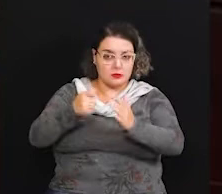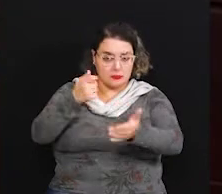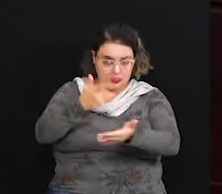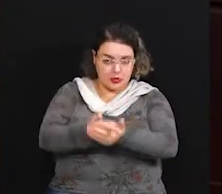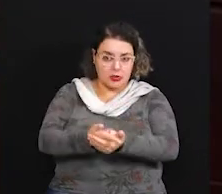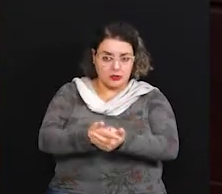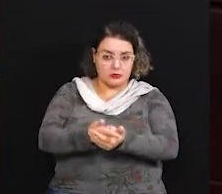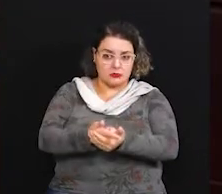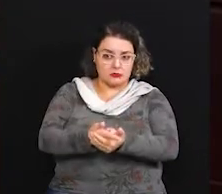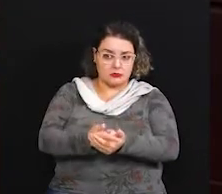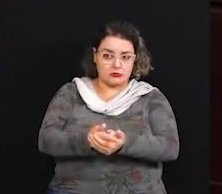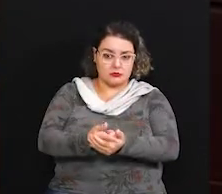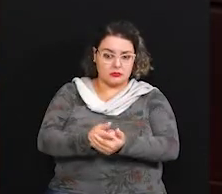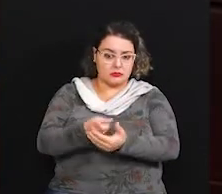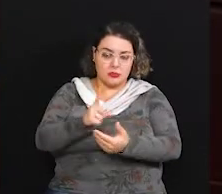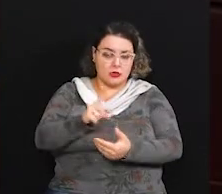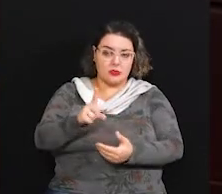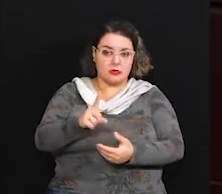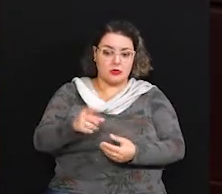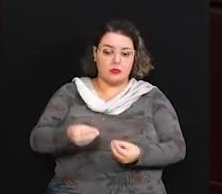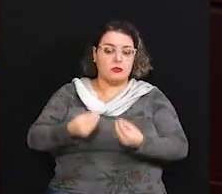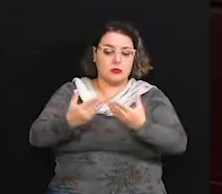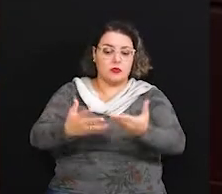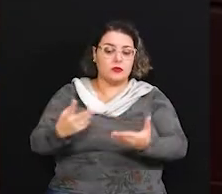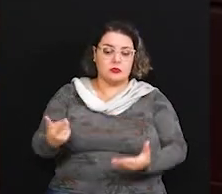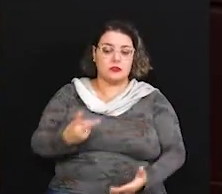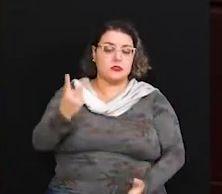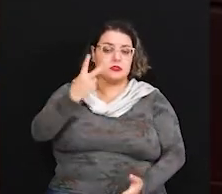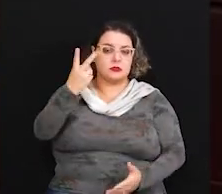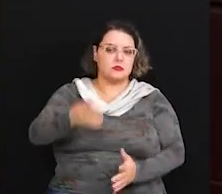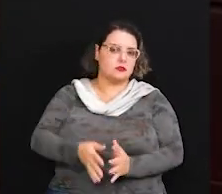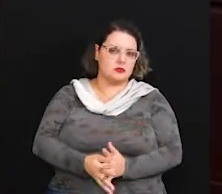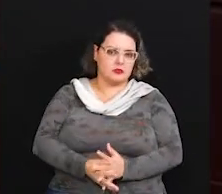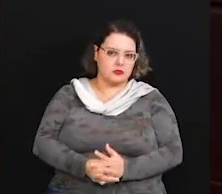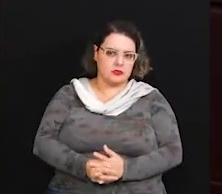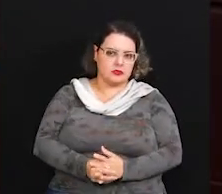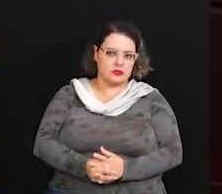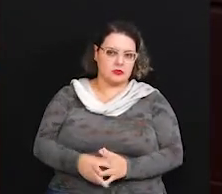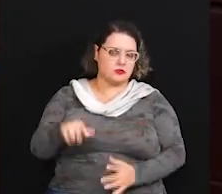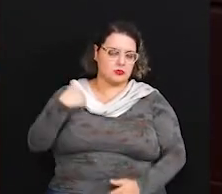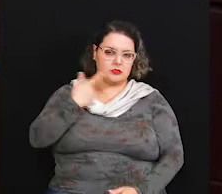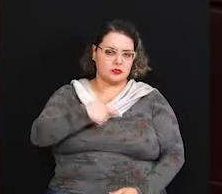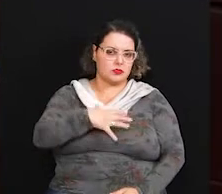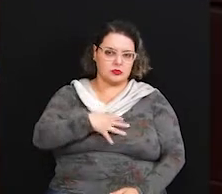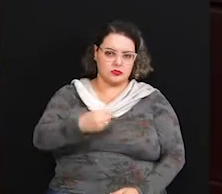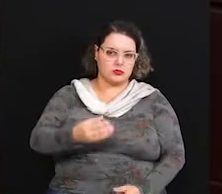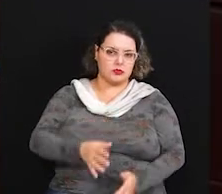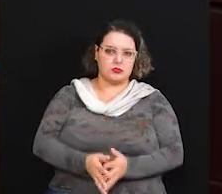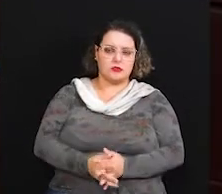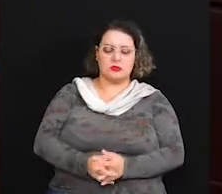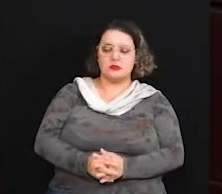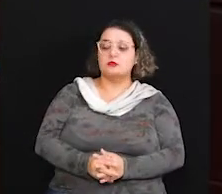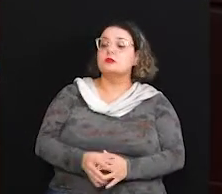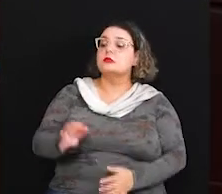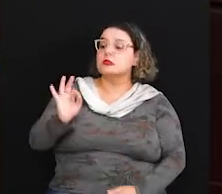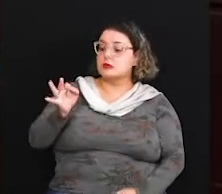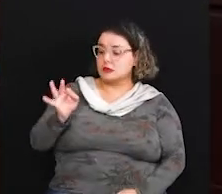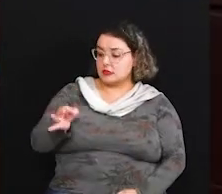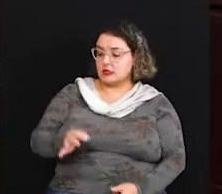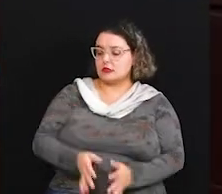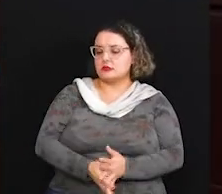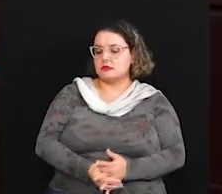creches pagas, não colocam esses valores nos nossos filhos.